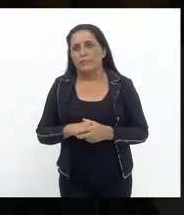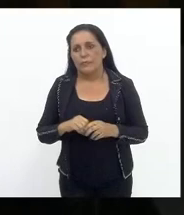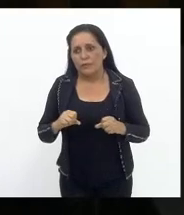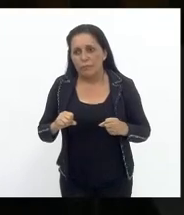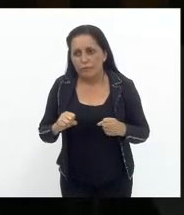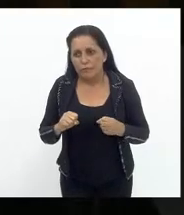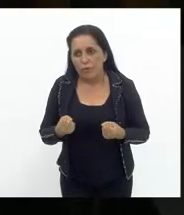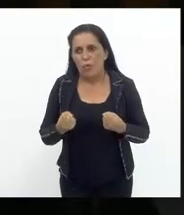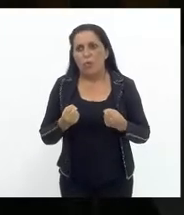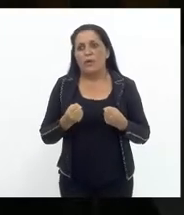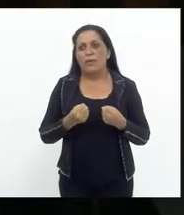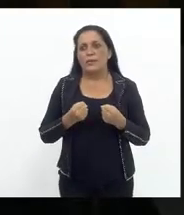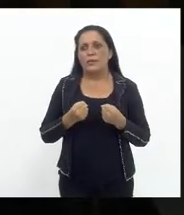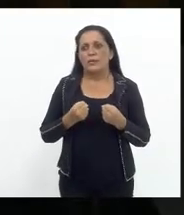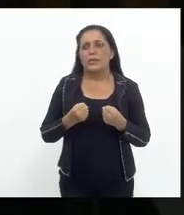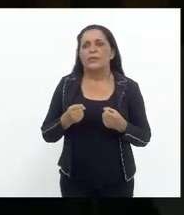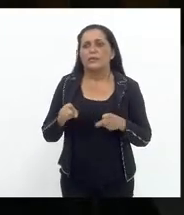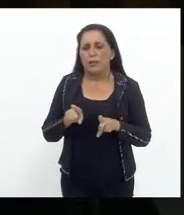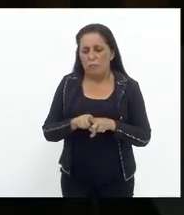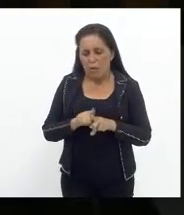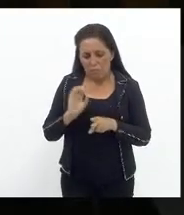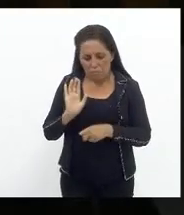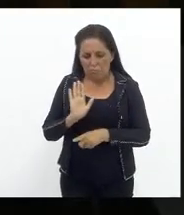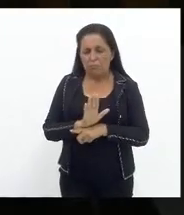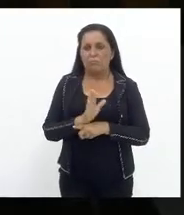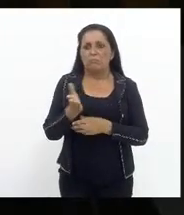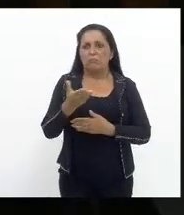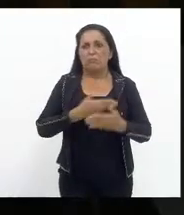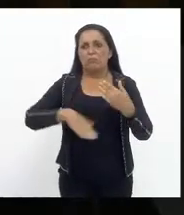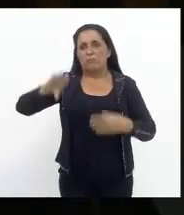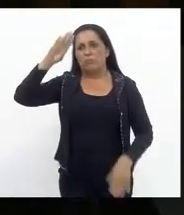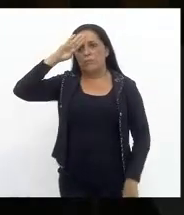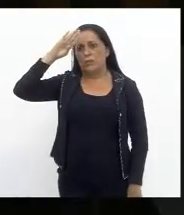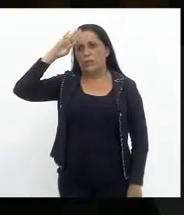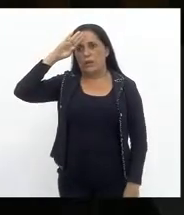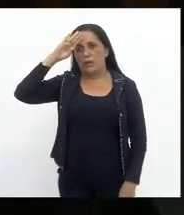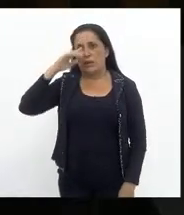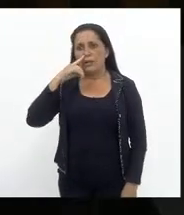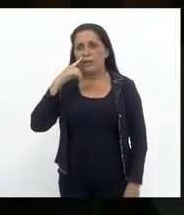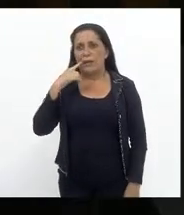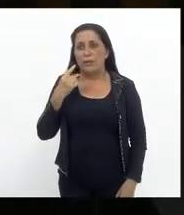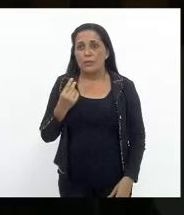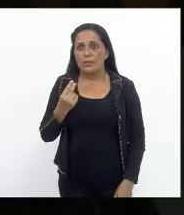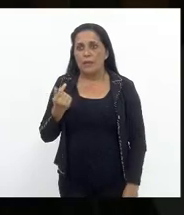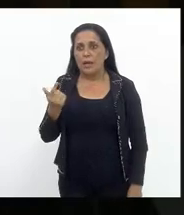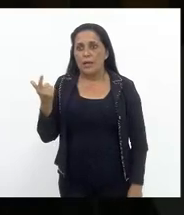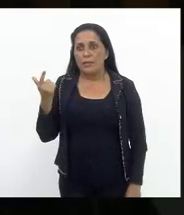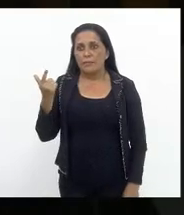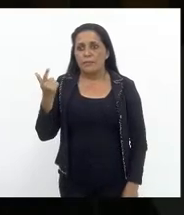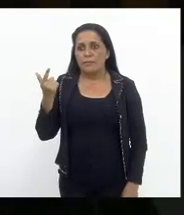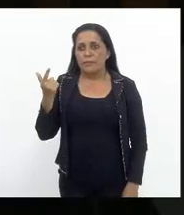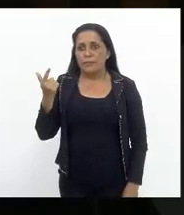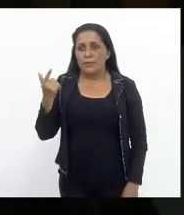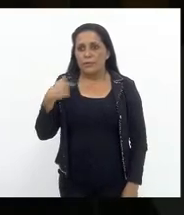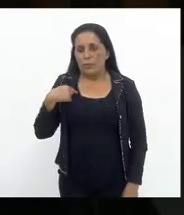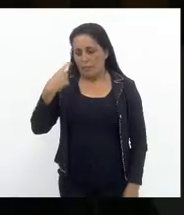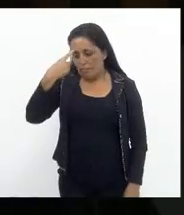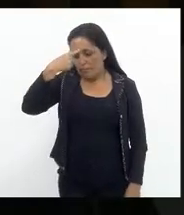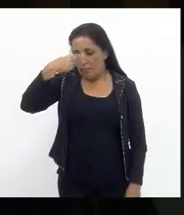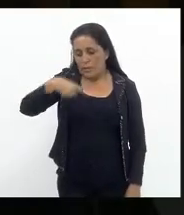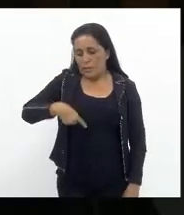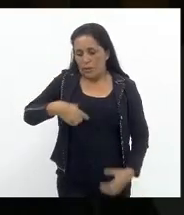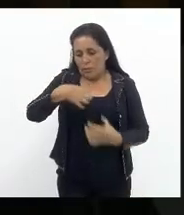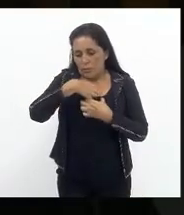iria abranger e apadrinhar com os militares. E eu saí de lá com a missão